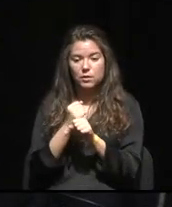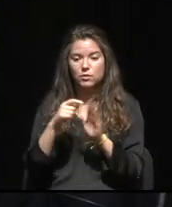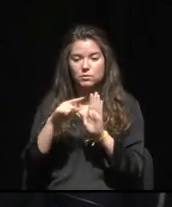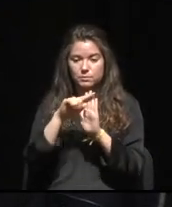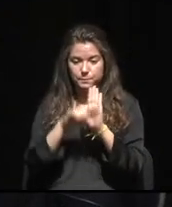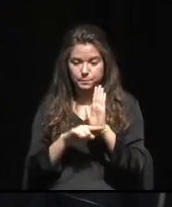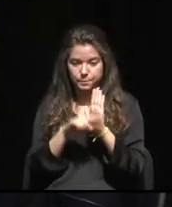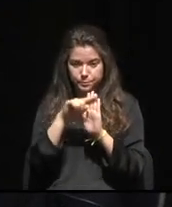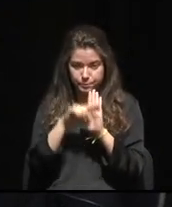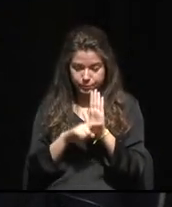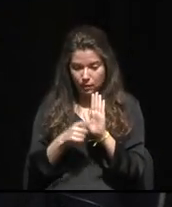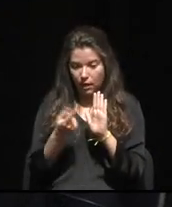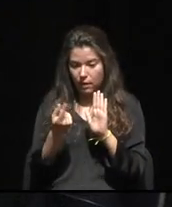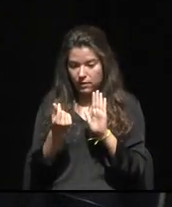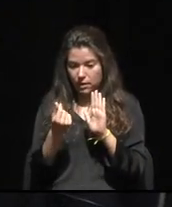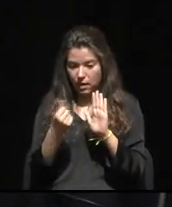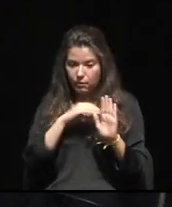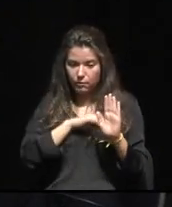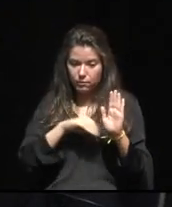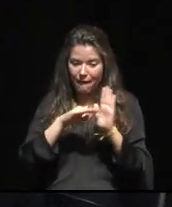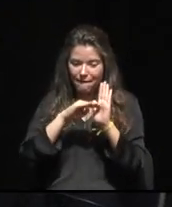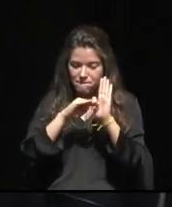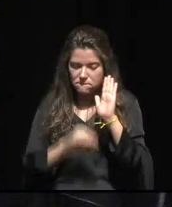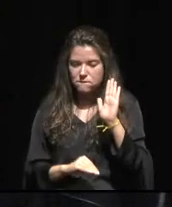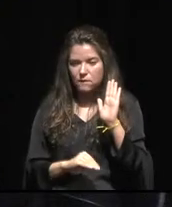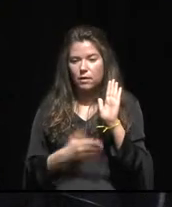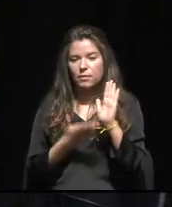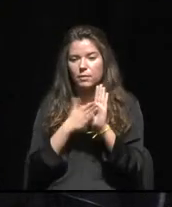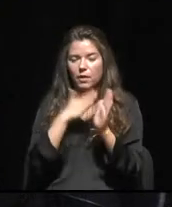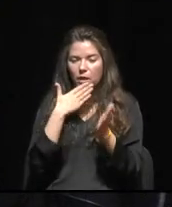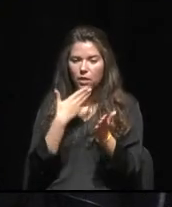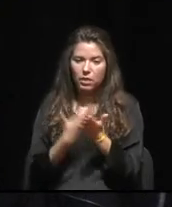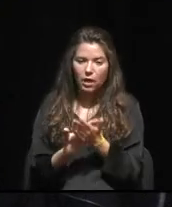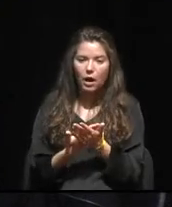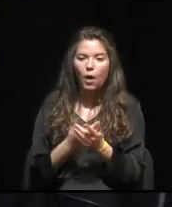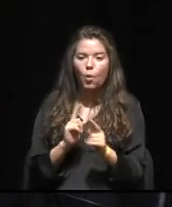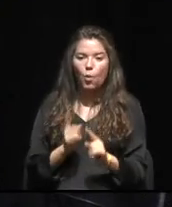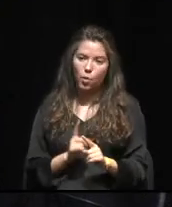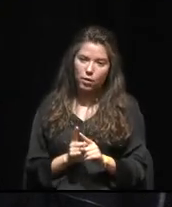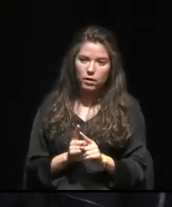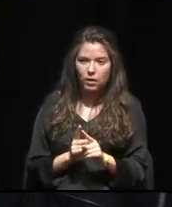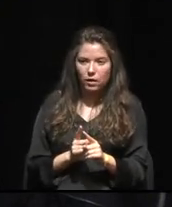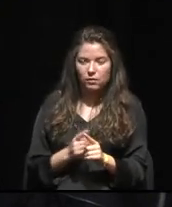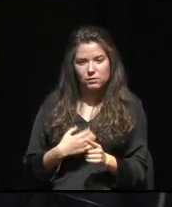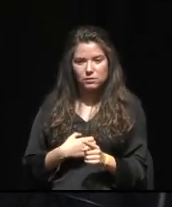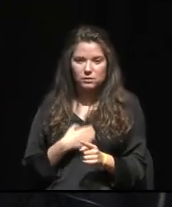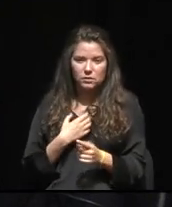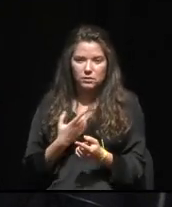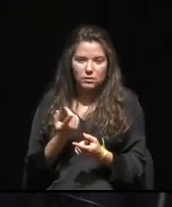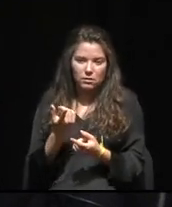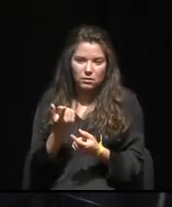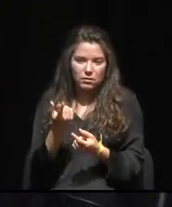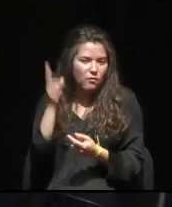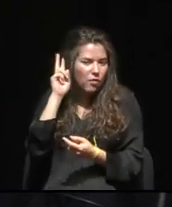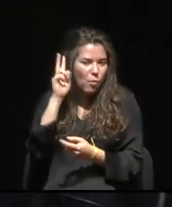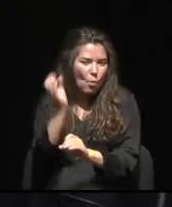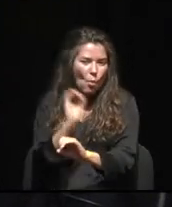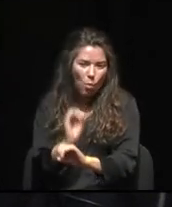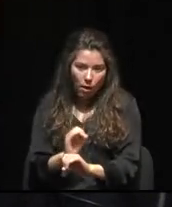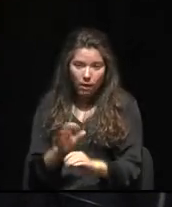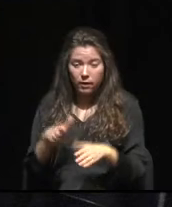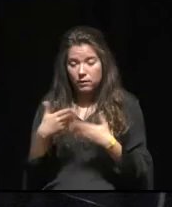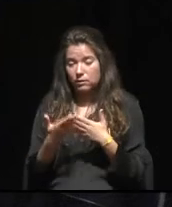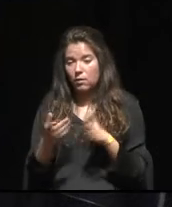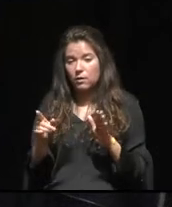em níveis remuneratórios mais baixos provoca um sentimento de desvalorização profunda essa